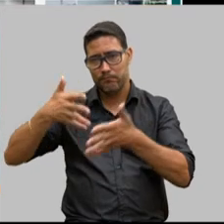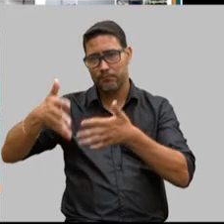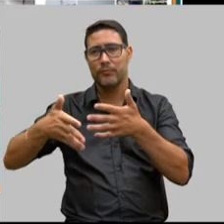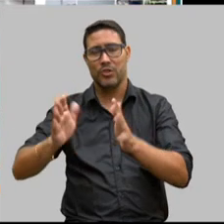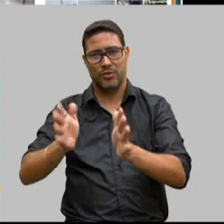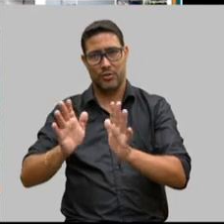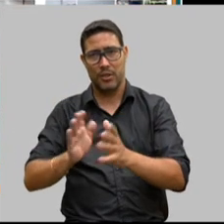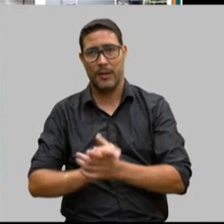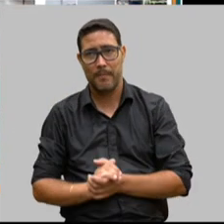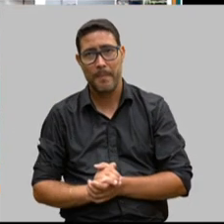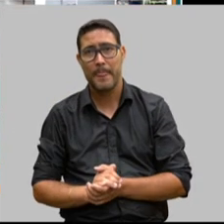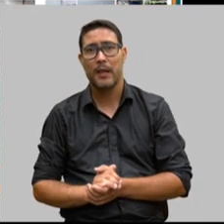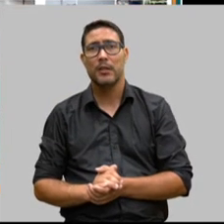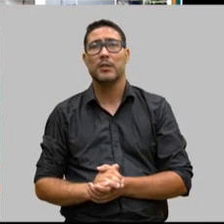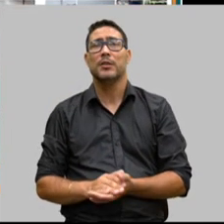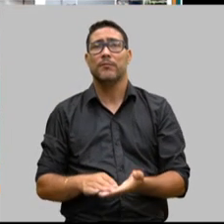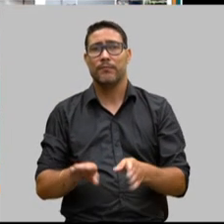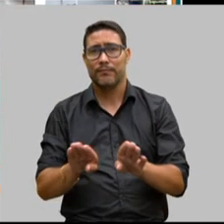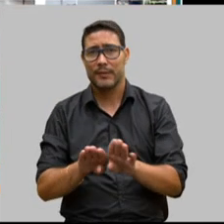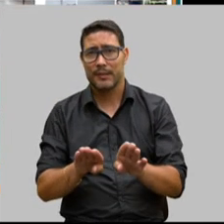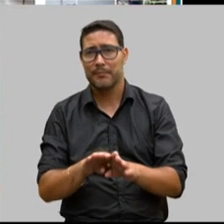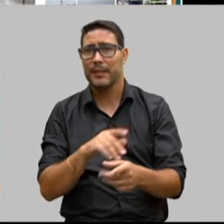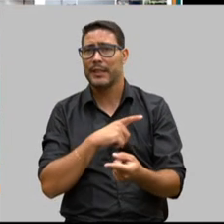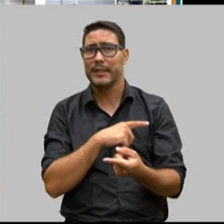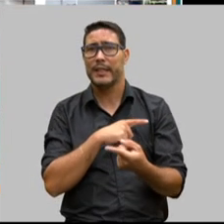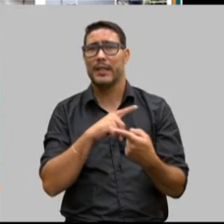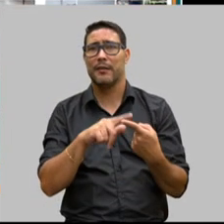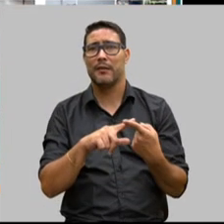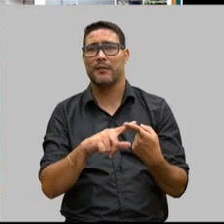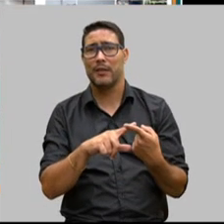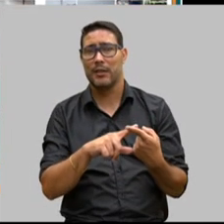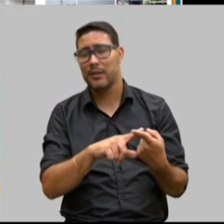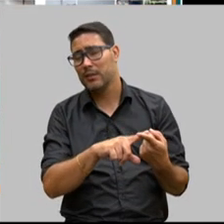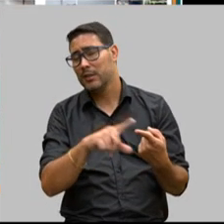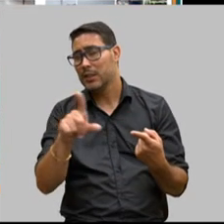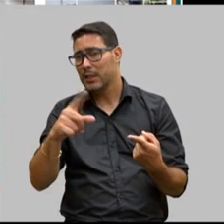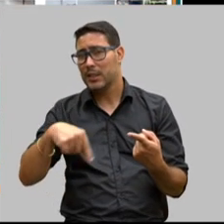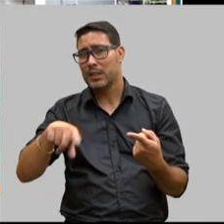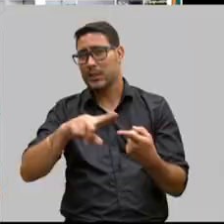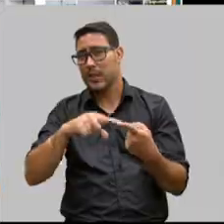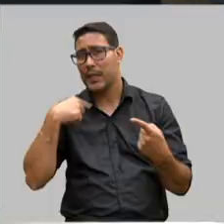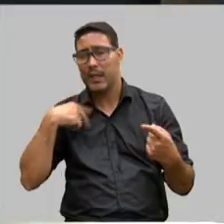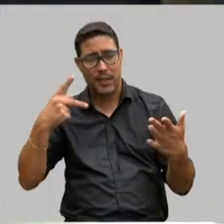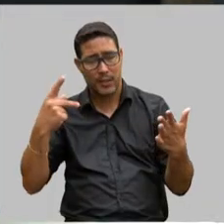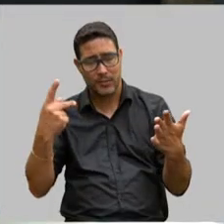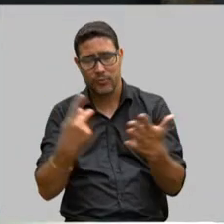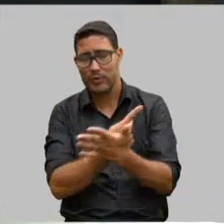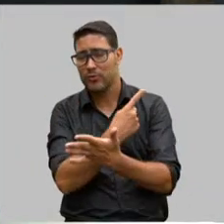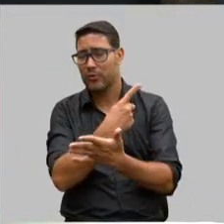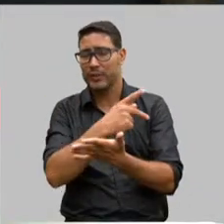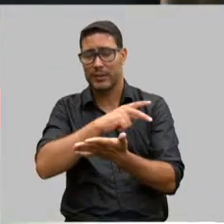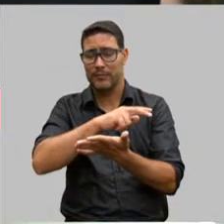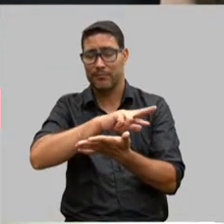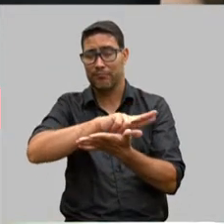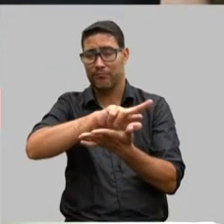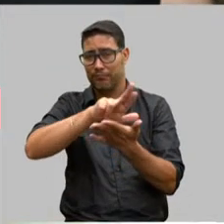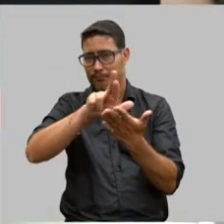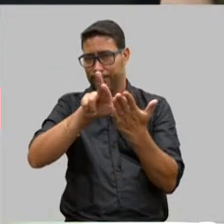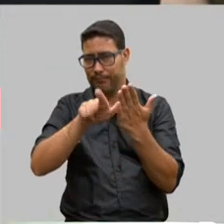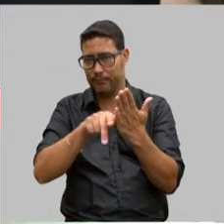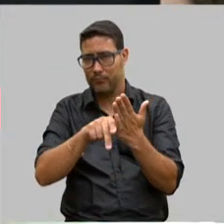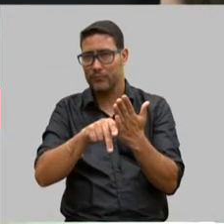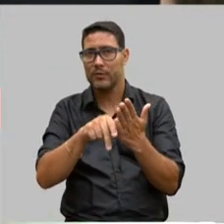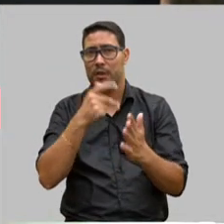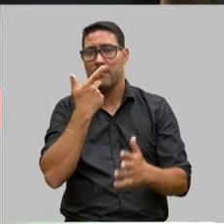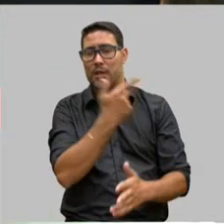E aí temos essa profusão de situações. Se a gente falar de granizo,